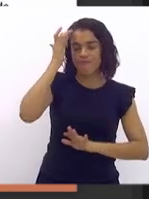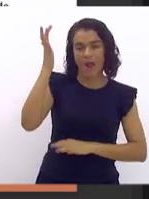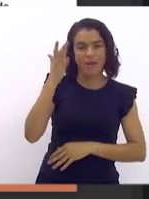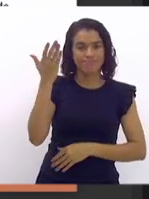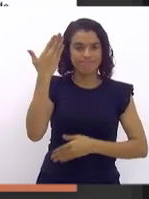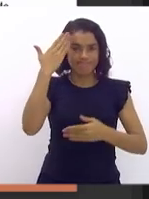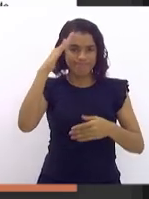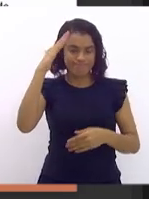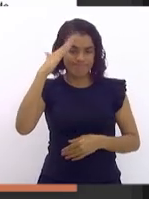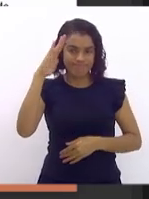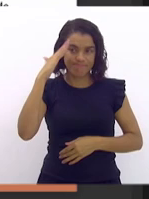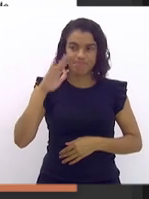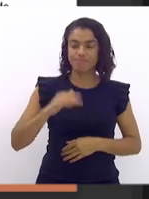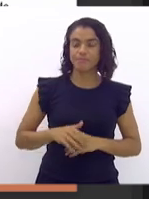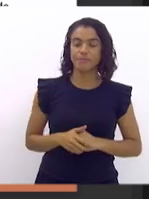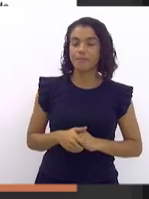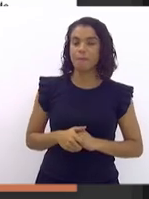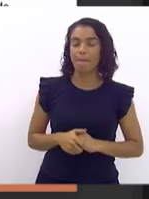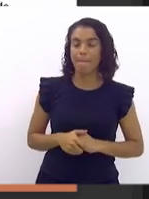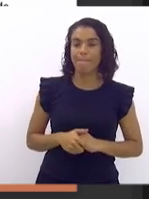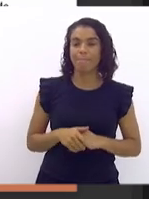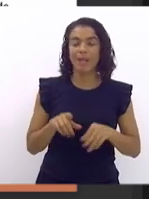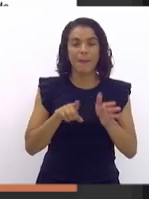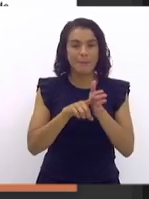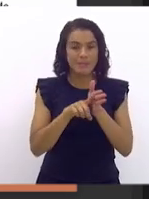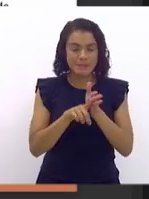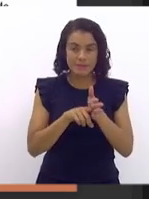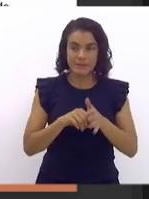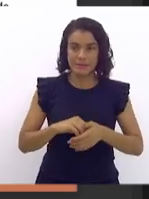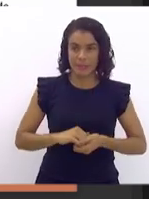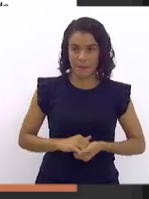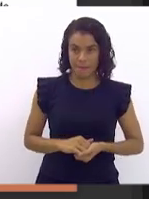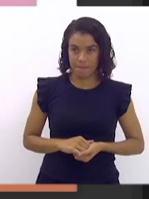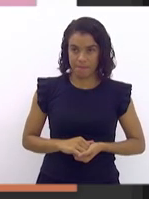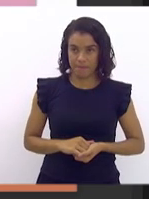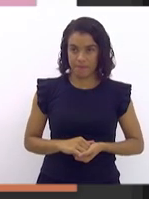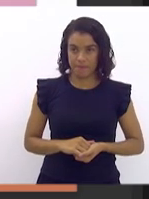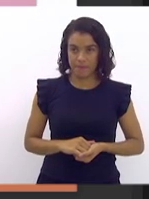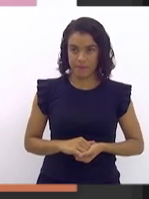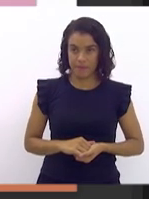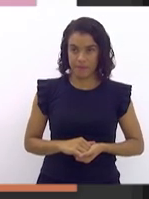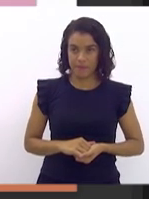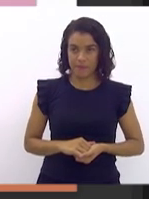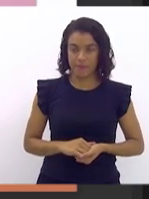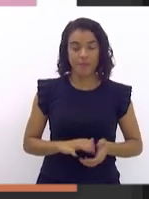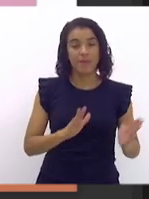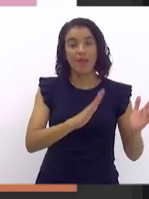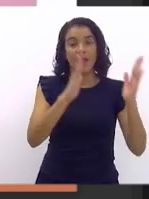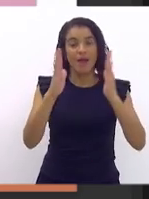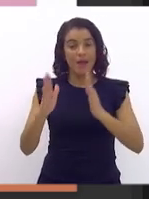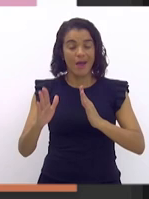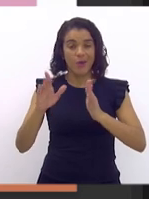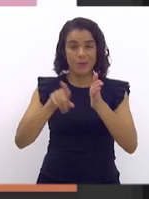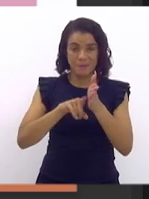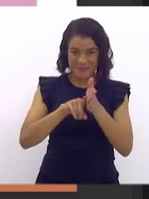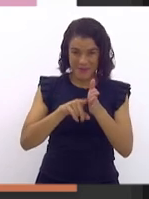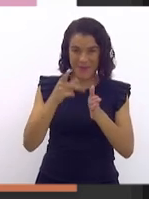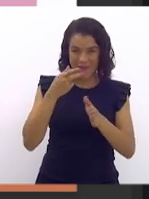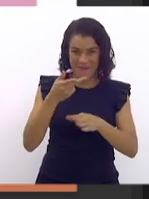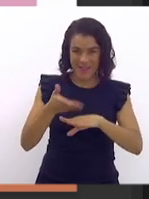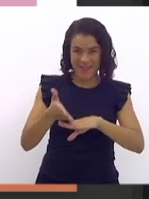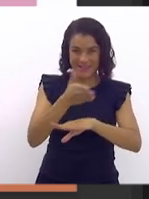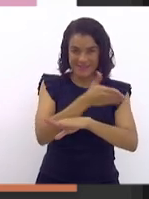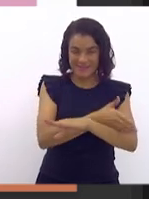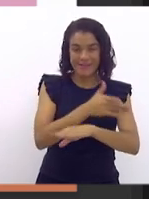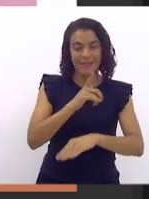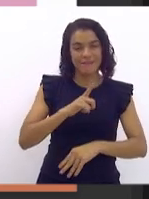principal objetivo que a gente tem ao pesquisar esse tema no Observatório. A outra pesquisa que eu falei anteriormente, que